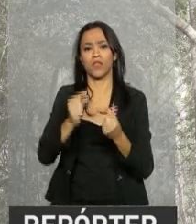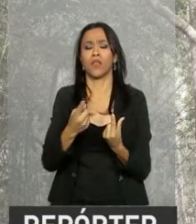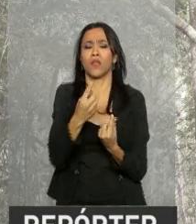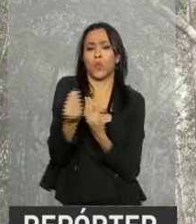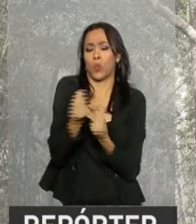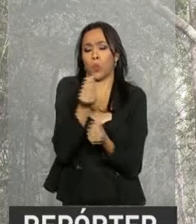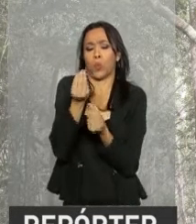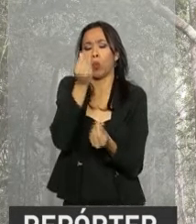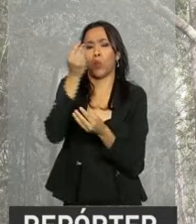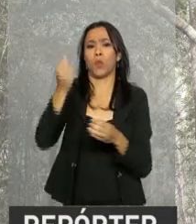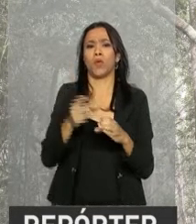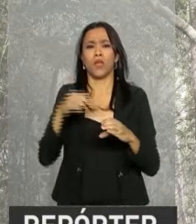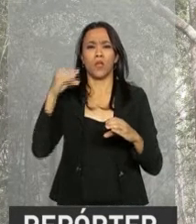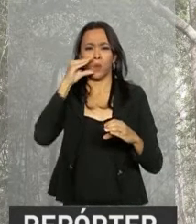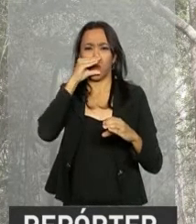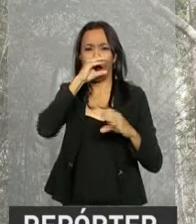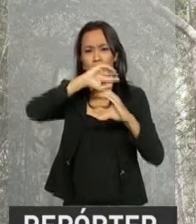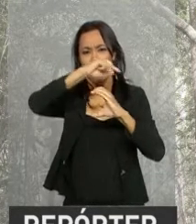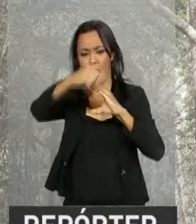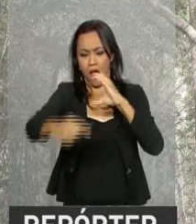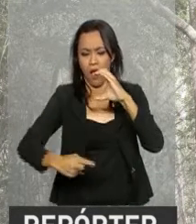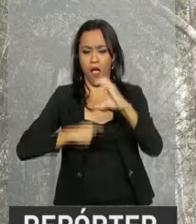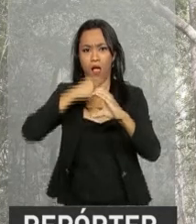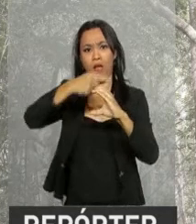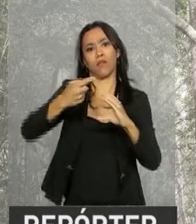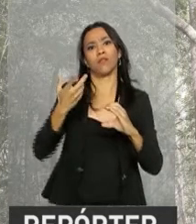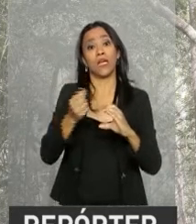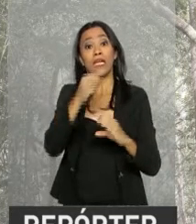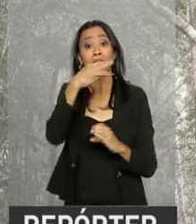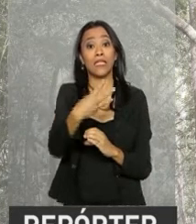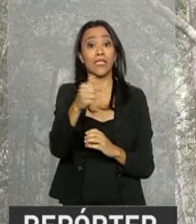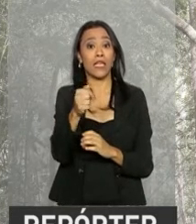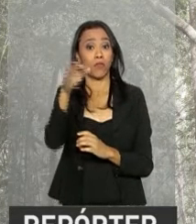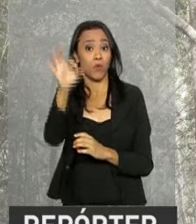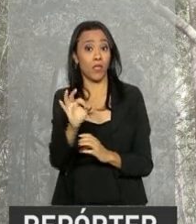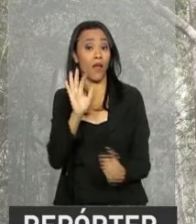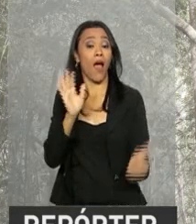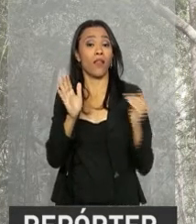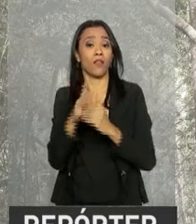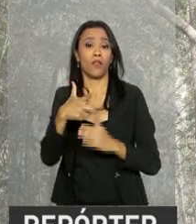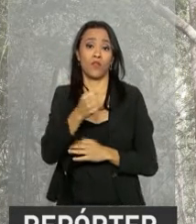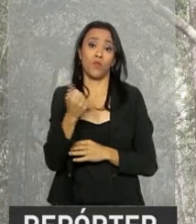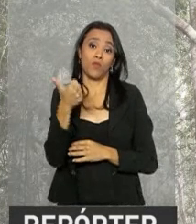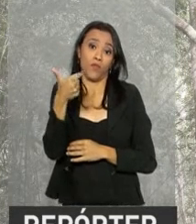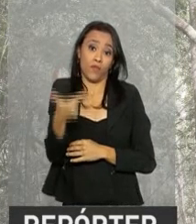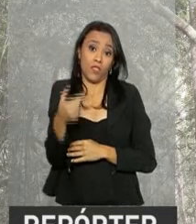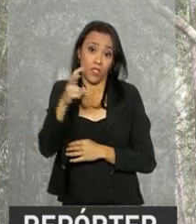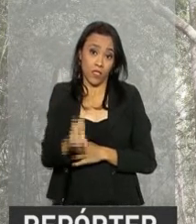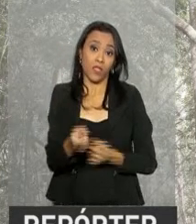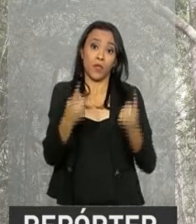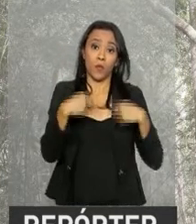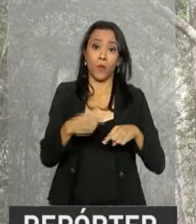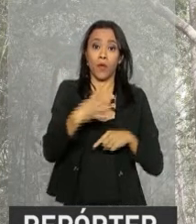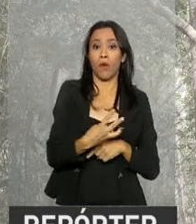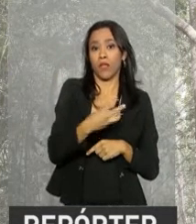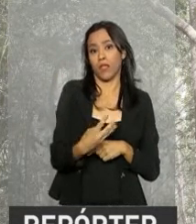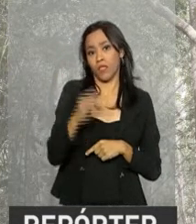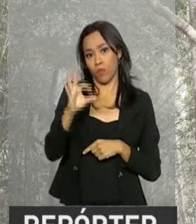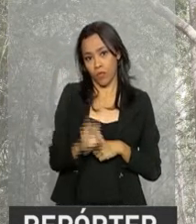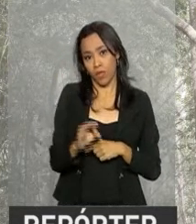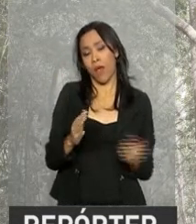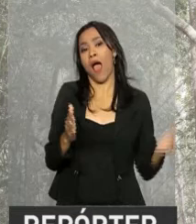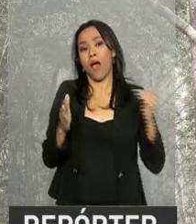gases de efeito estufa na atmosfera em 37% até 2025 e em 43%